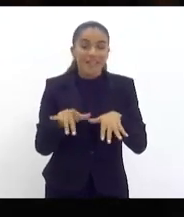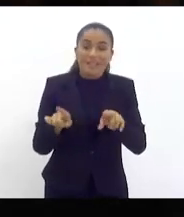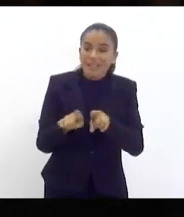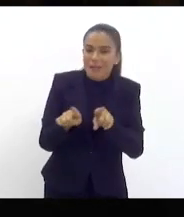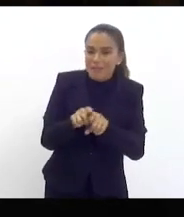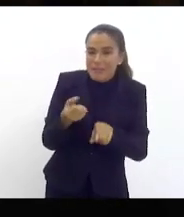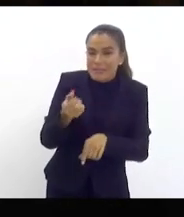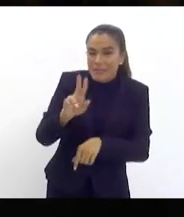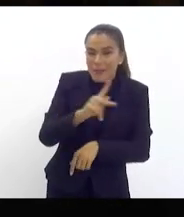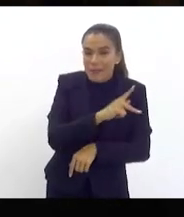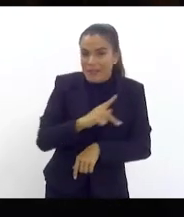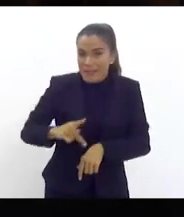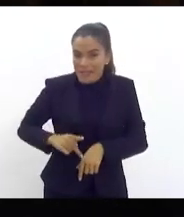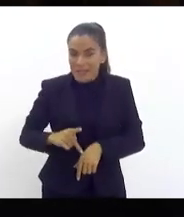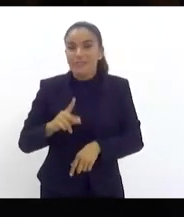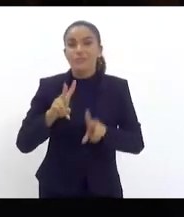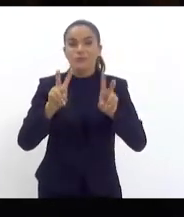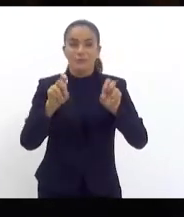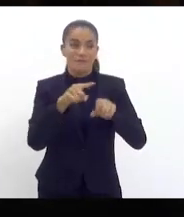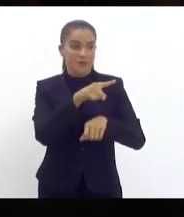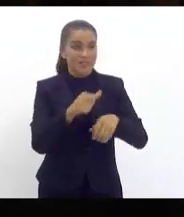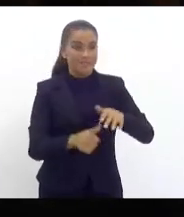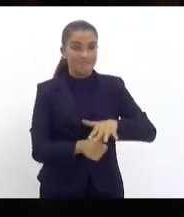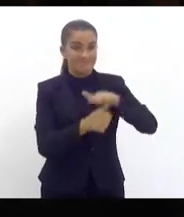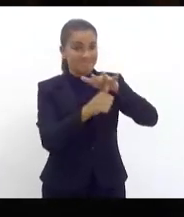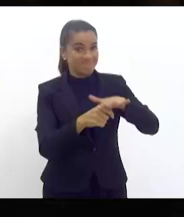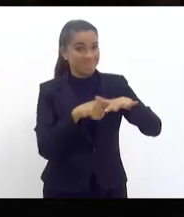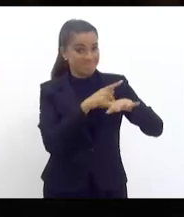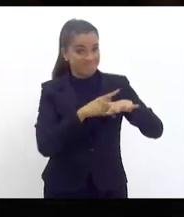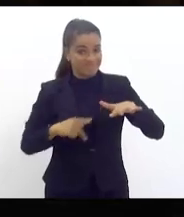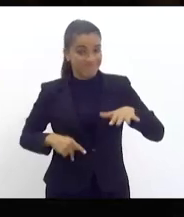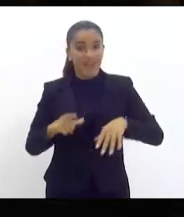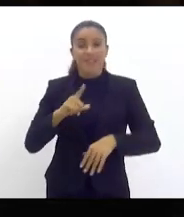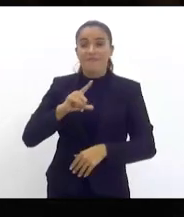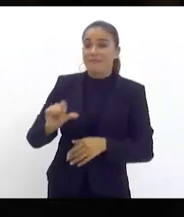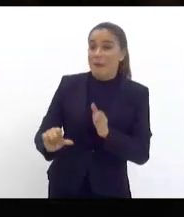senhor presidente, foi sobre a vossa presidência que tivemos